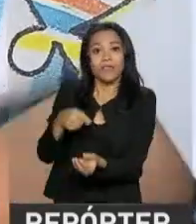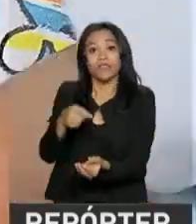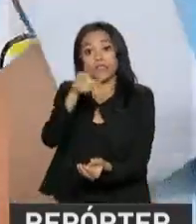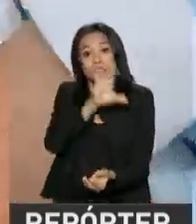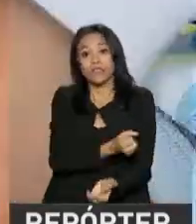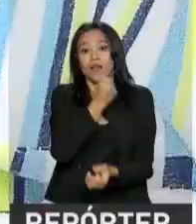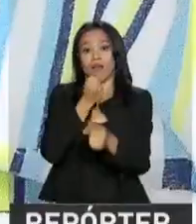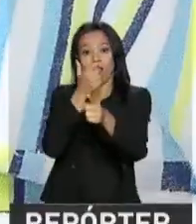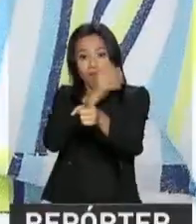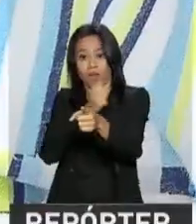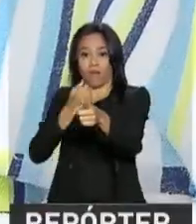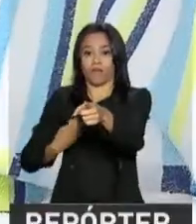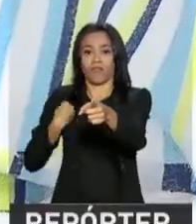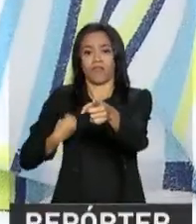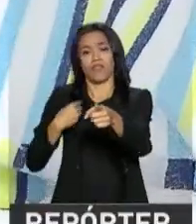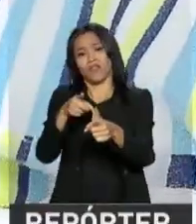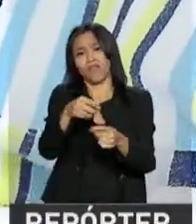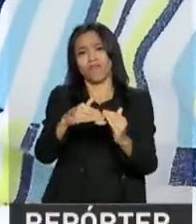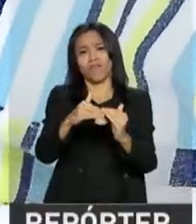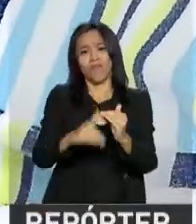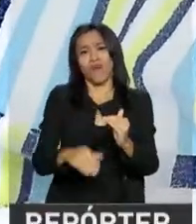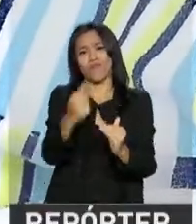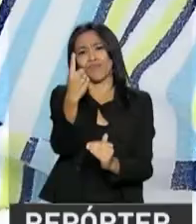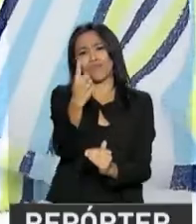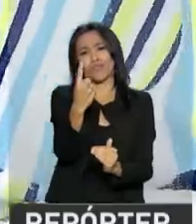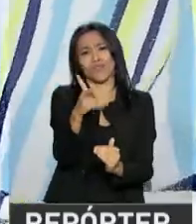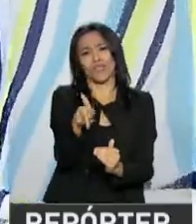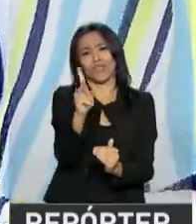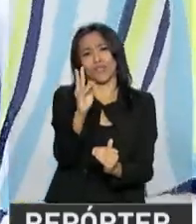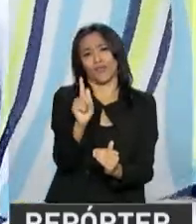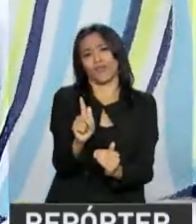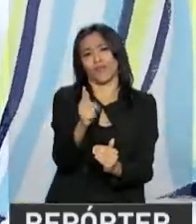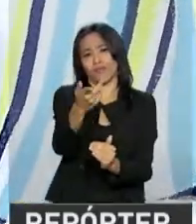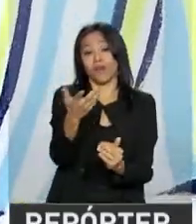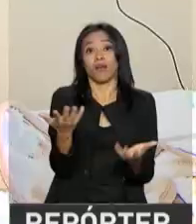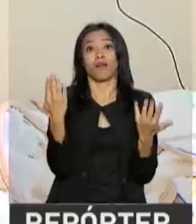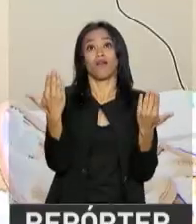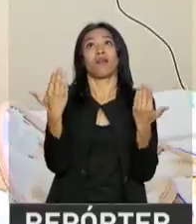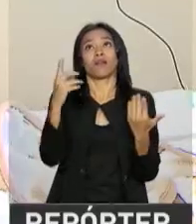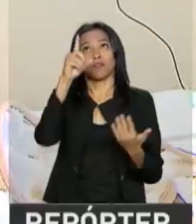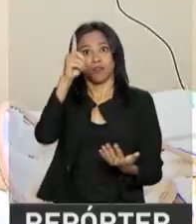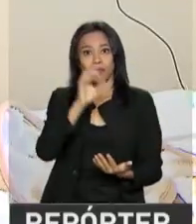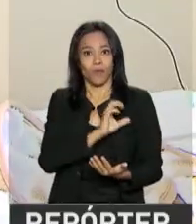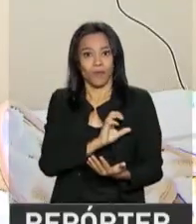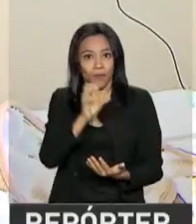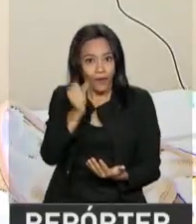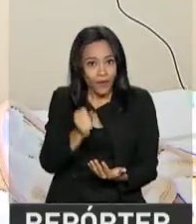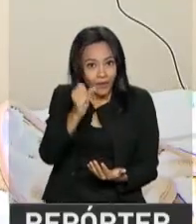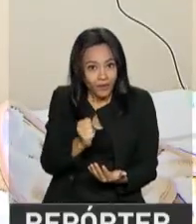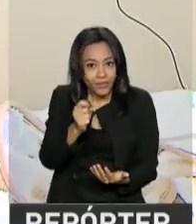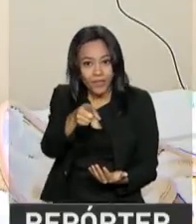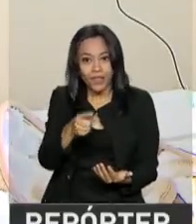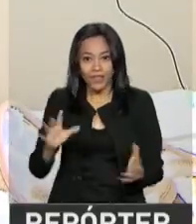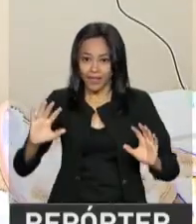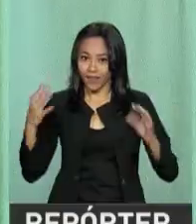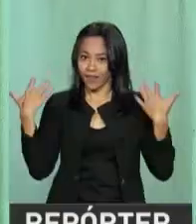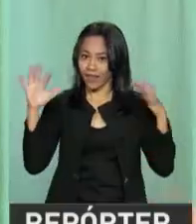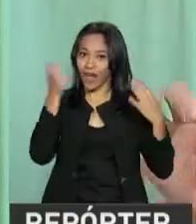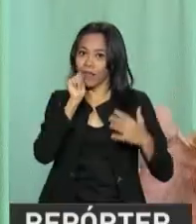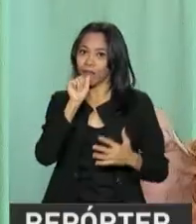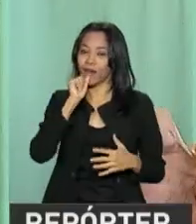a de Hugo, que nasceu com um pouco mais de um quilo. Graças ao leite materno, hoje a mãe comemora a recuperação do